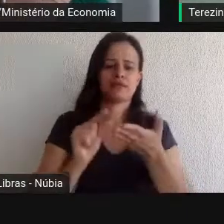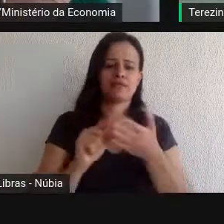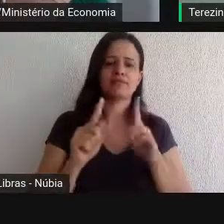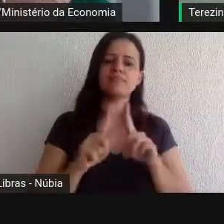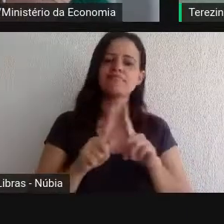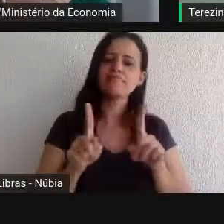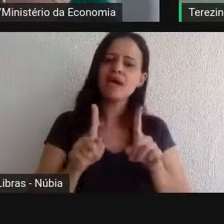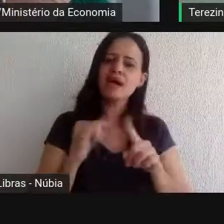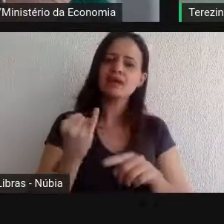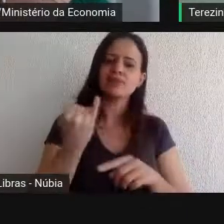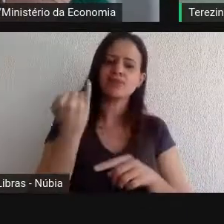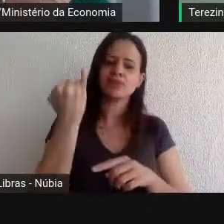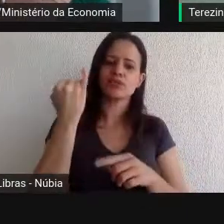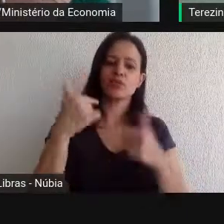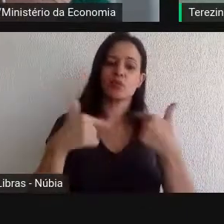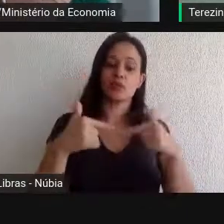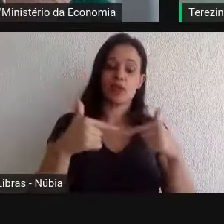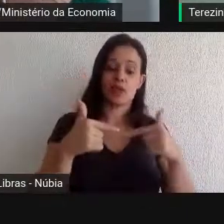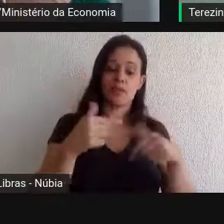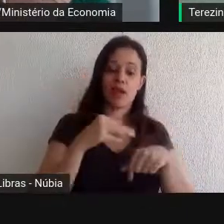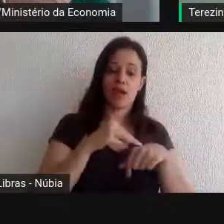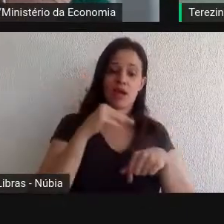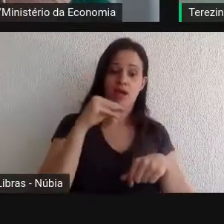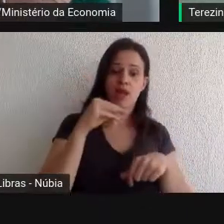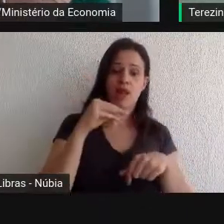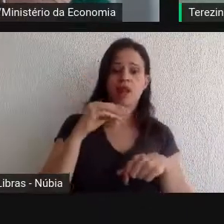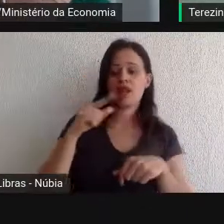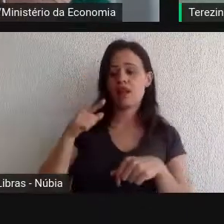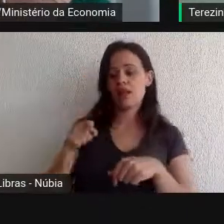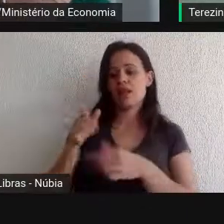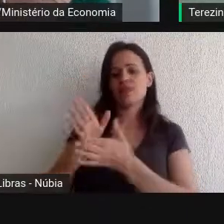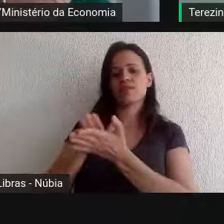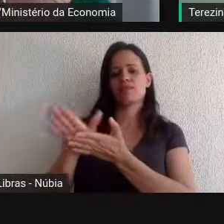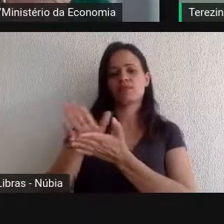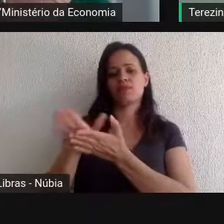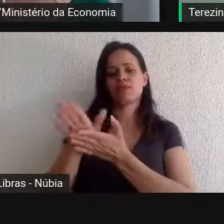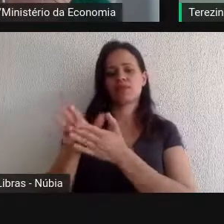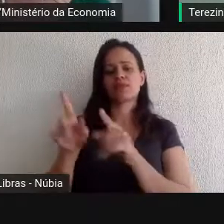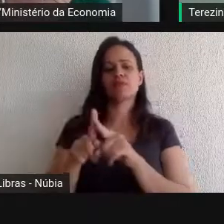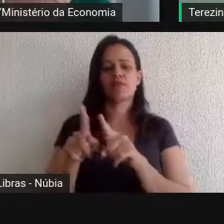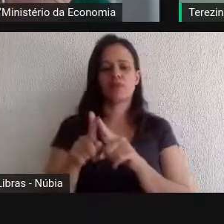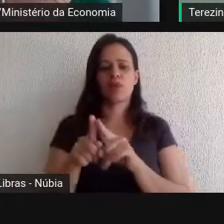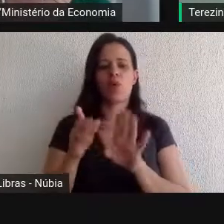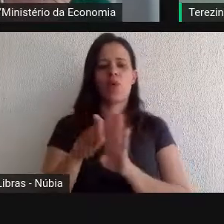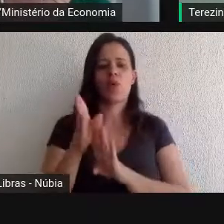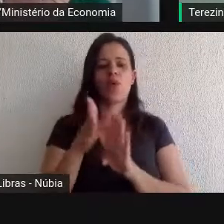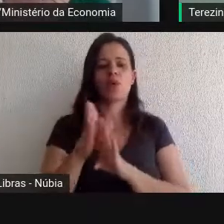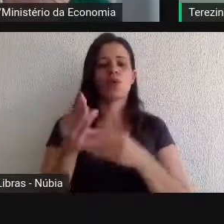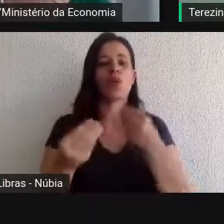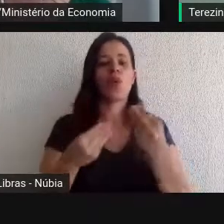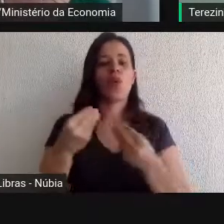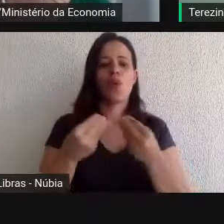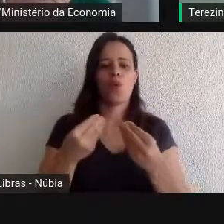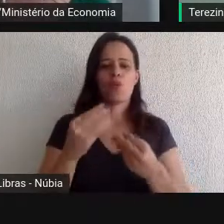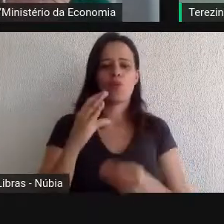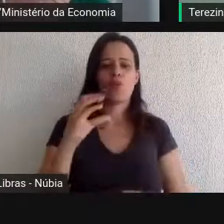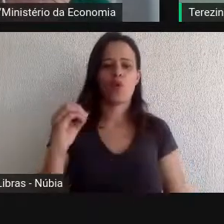isso, o trabalho com o seu orientador como coautor do seu trabalho.